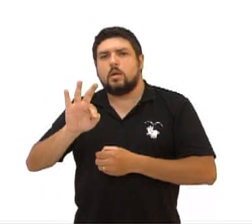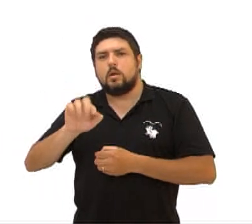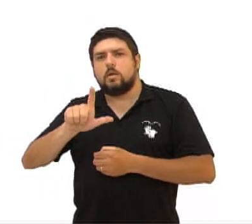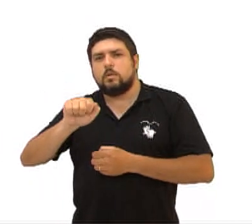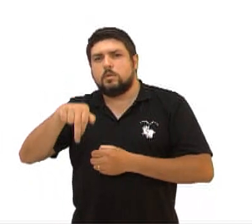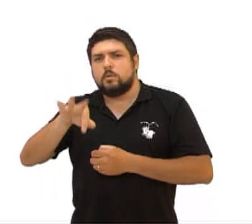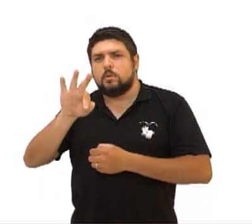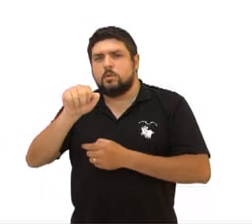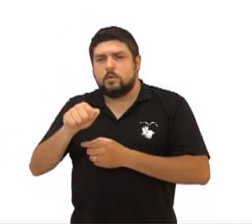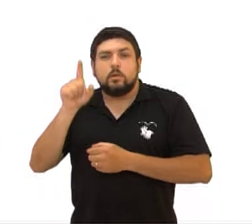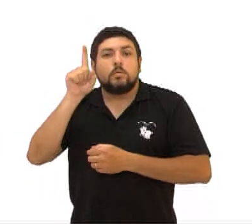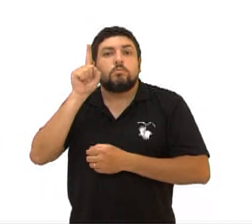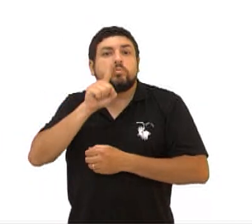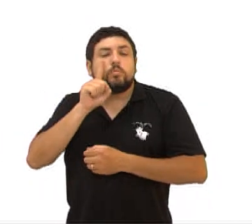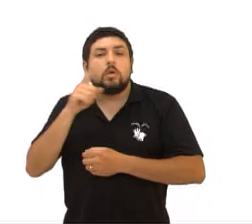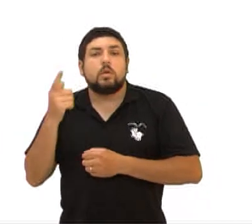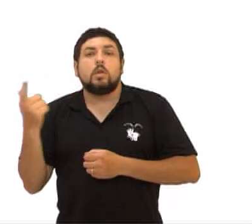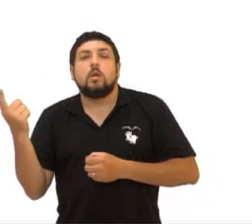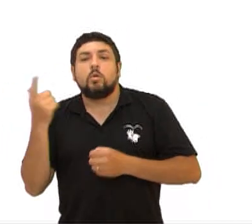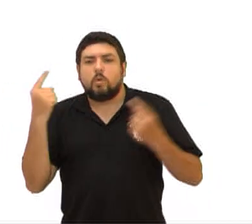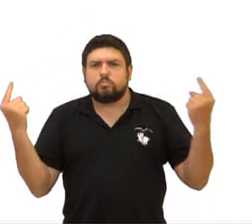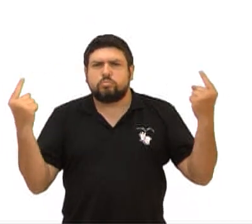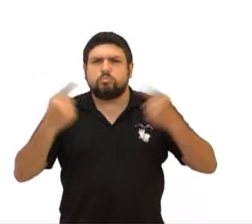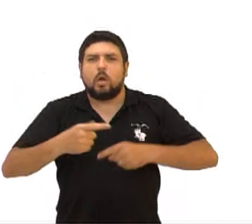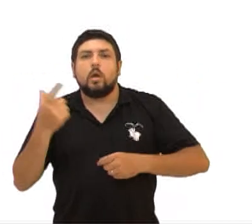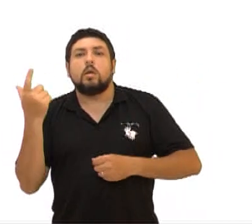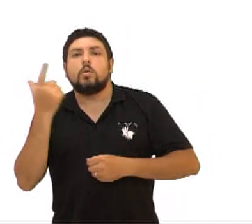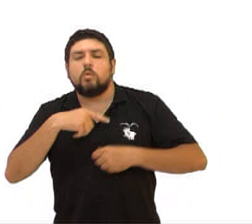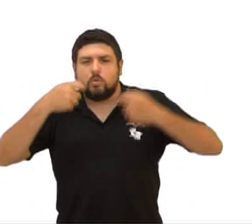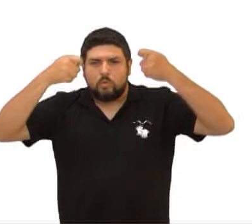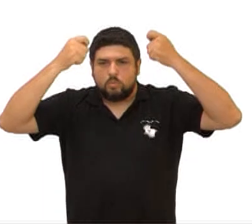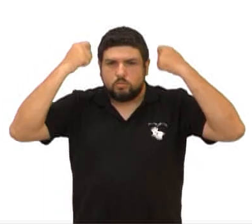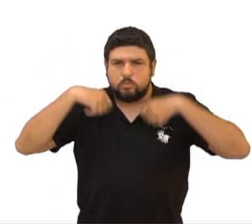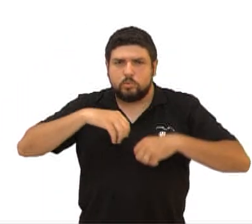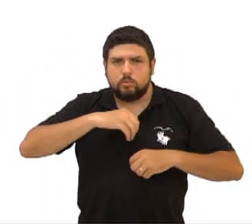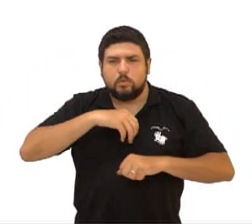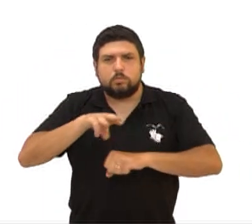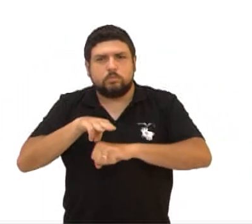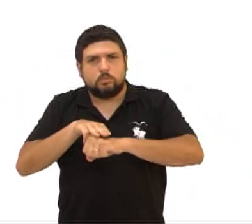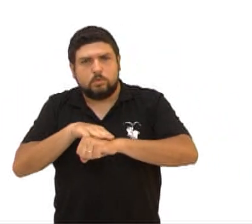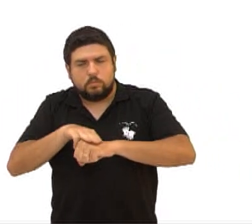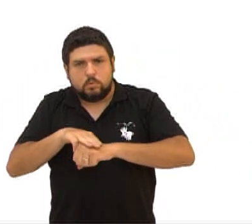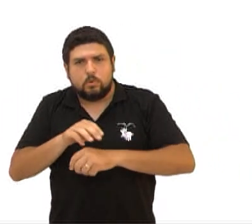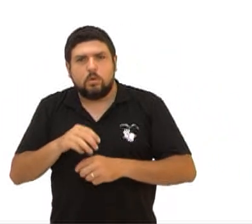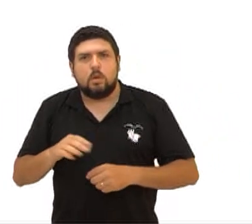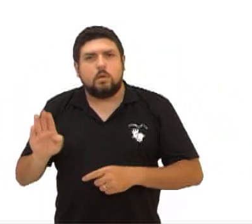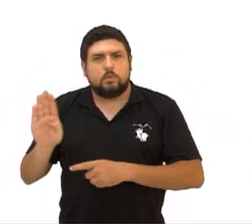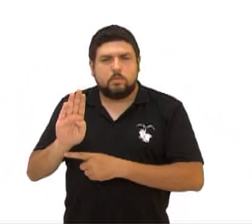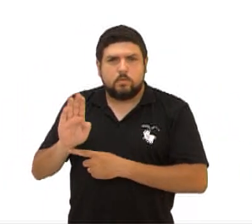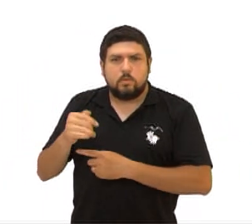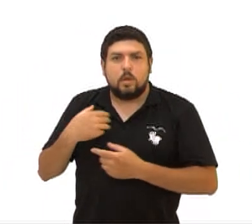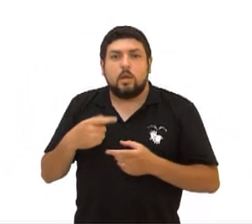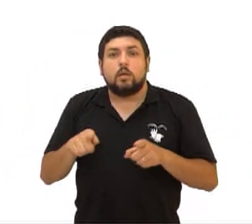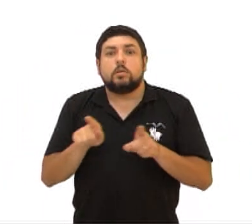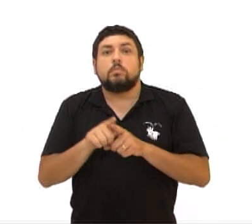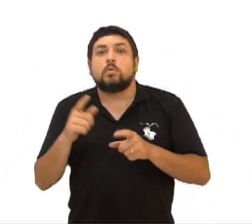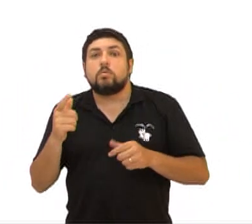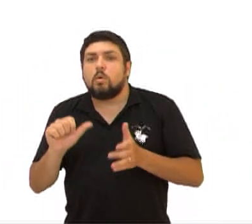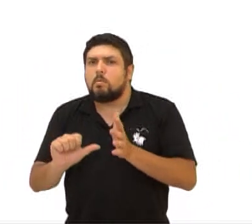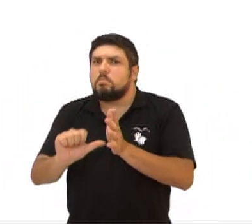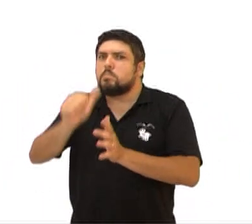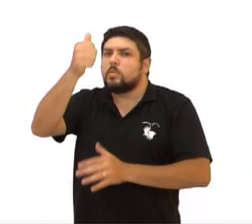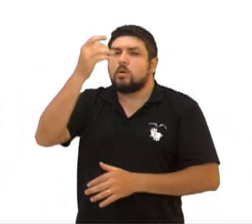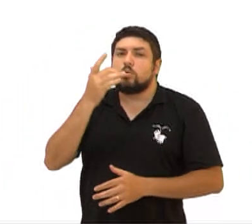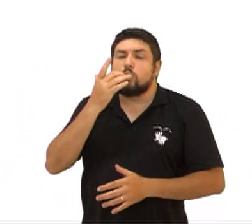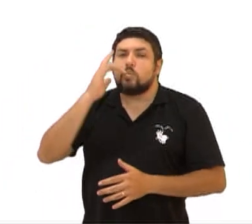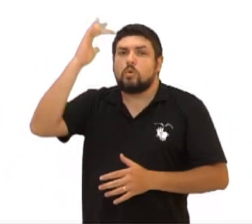E repetiu essa medalha de bronze ali no ano de 2000 em Sydney. E a grande conquista aí de ouro, né? Foi só ali